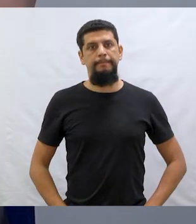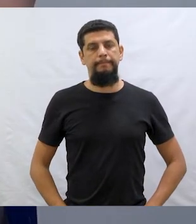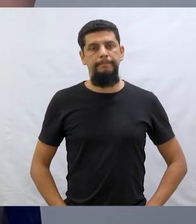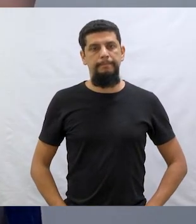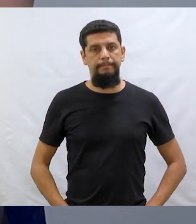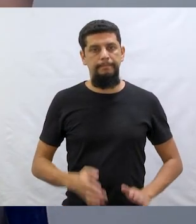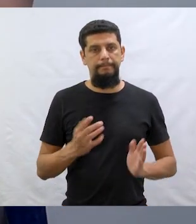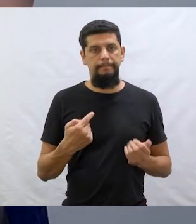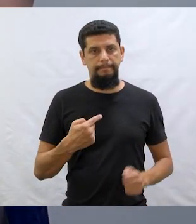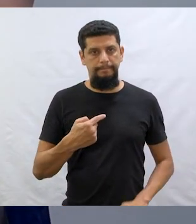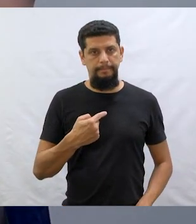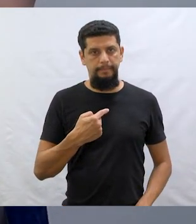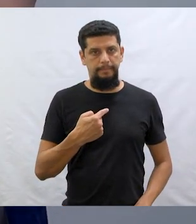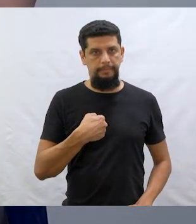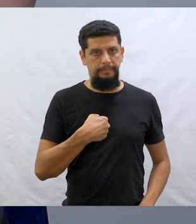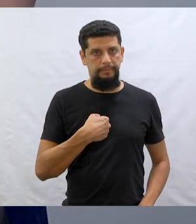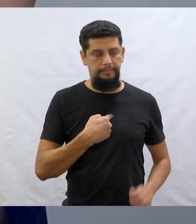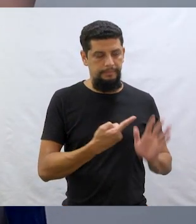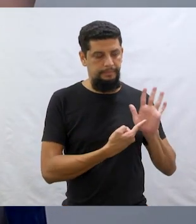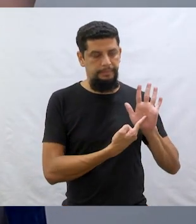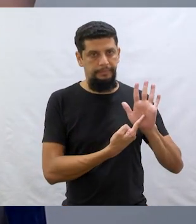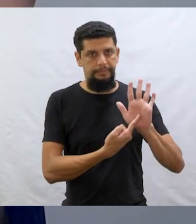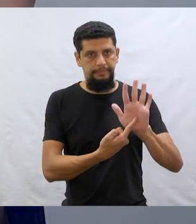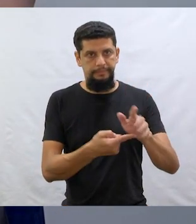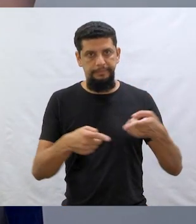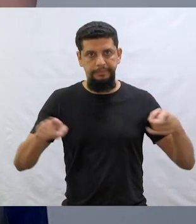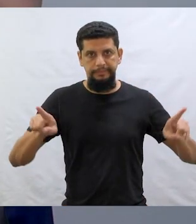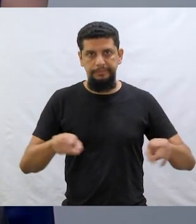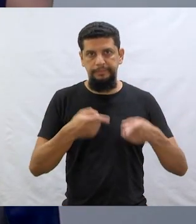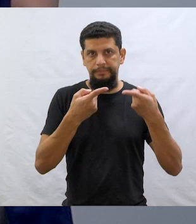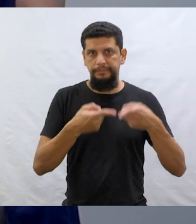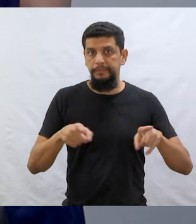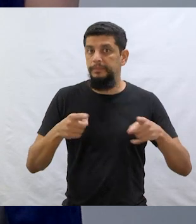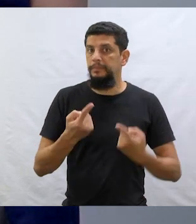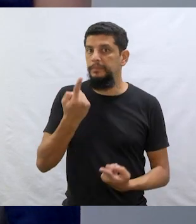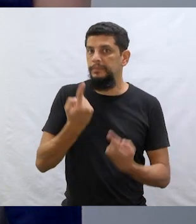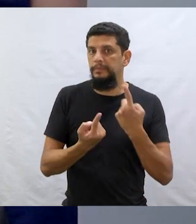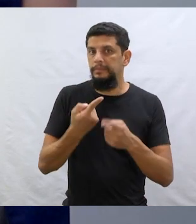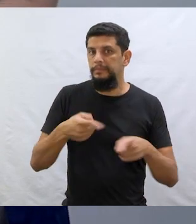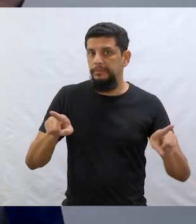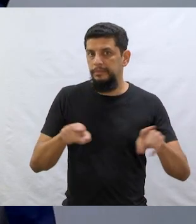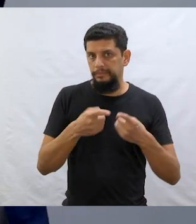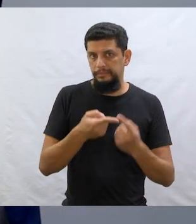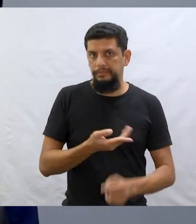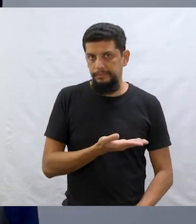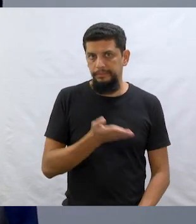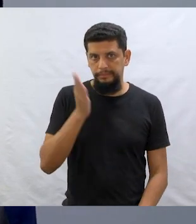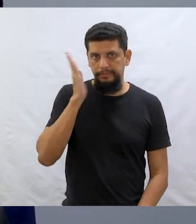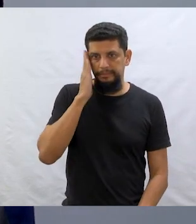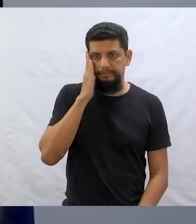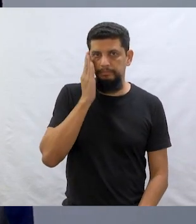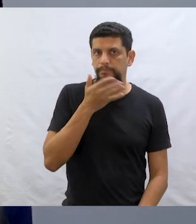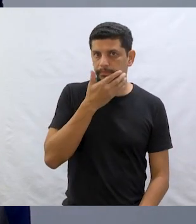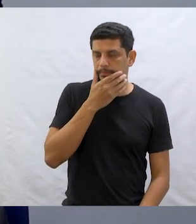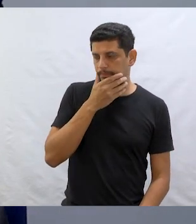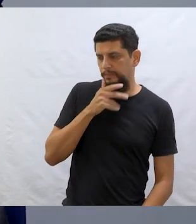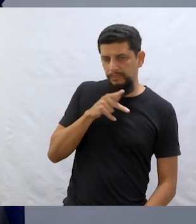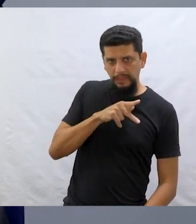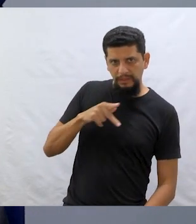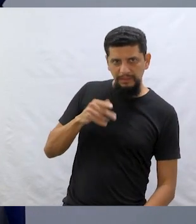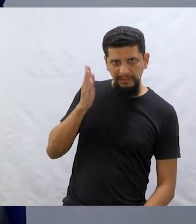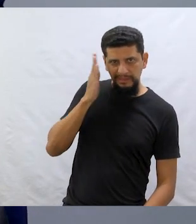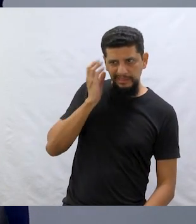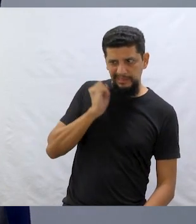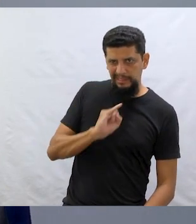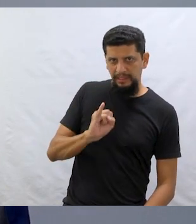vamos apresentar para vocês uma musiquinha. Qual musiquinha será que é? Professora Elaine,